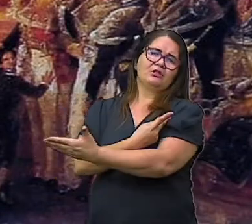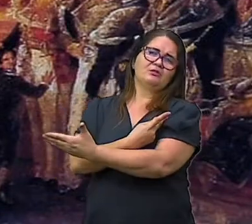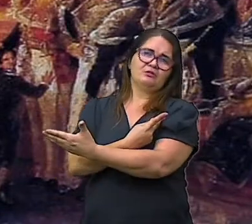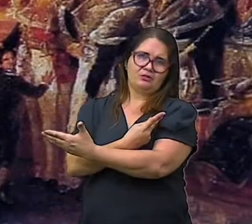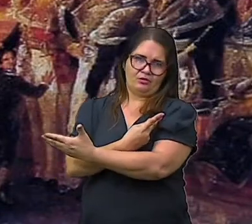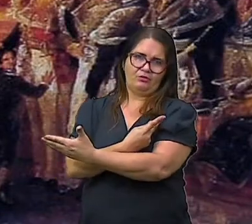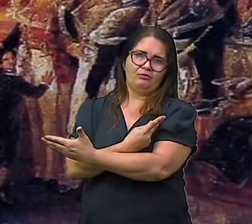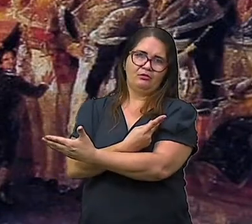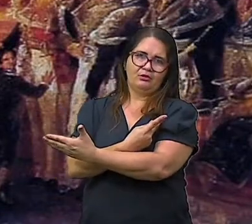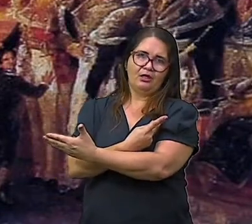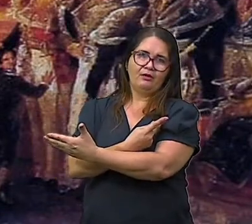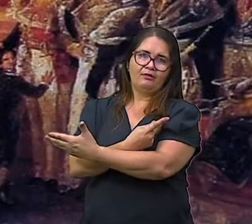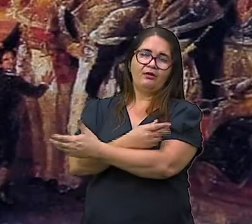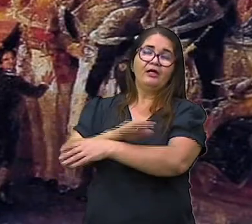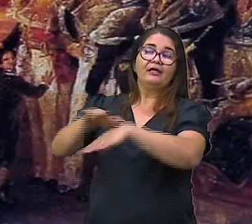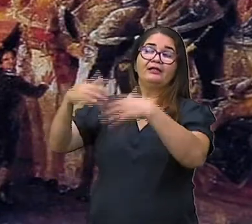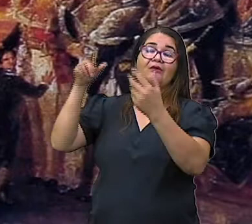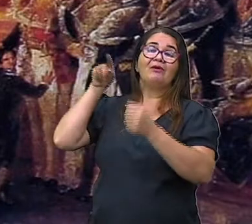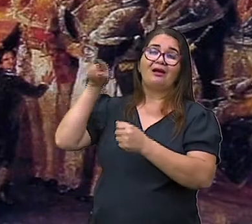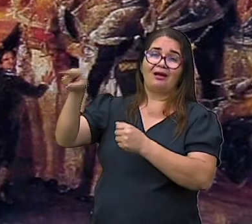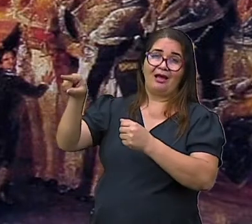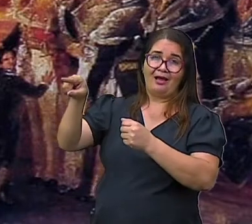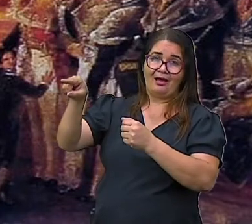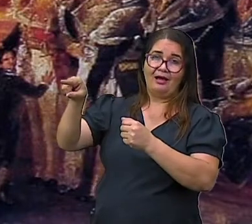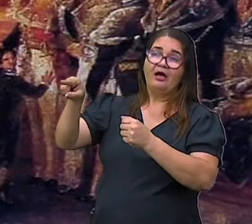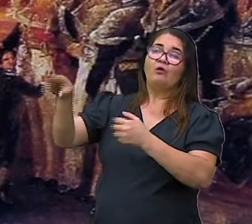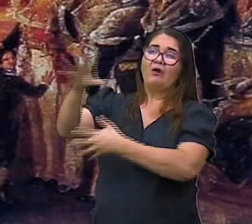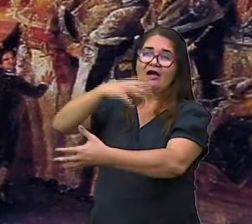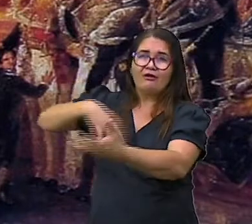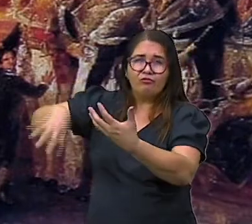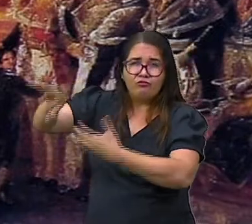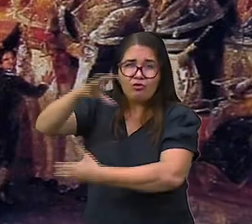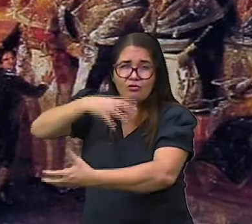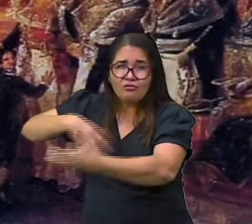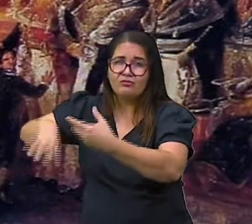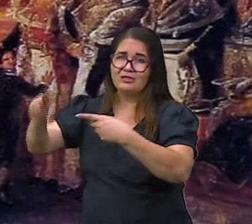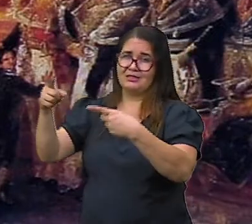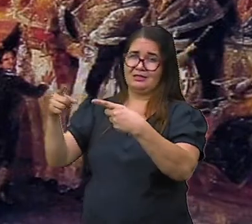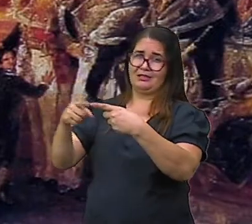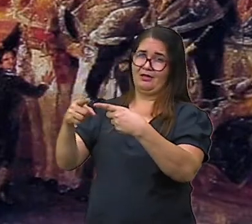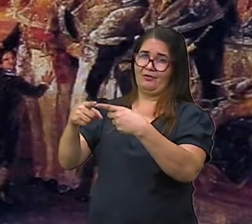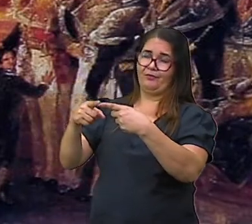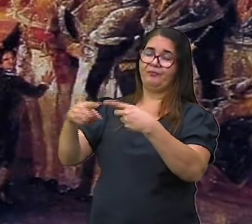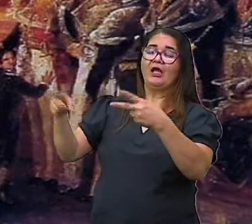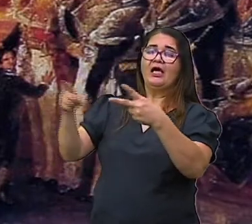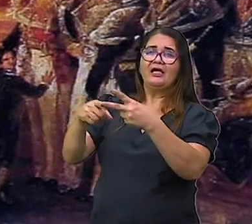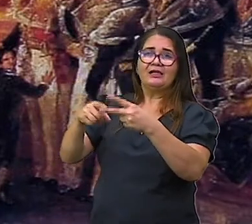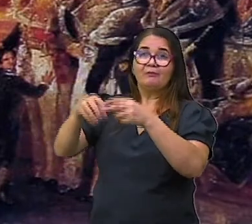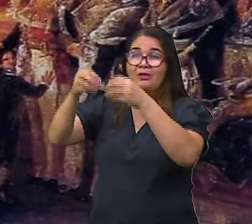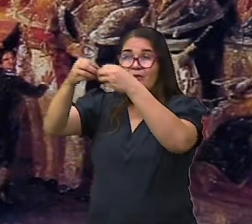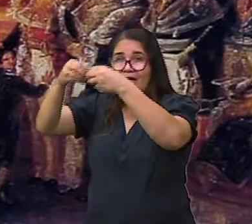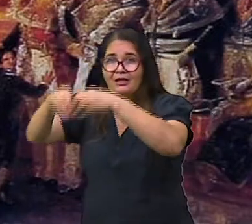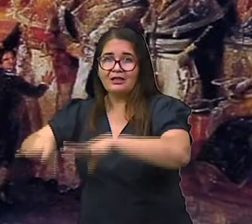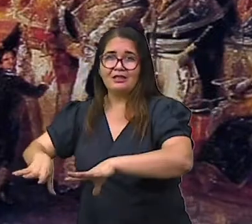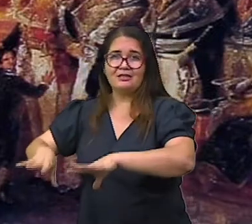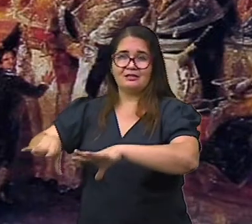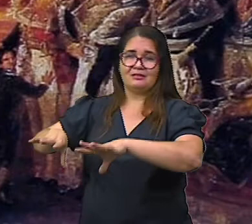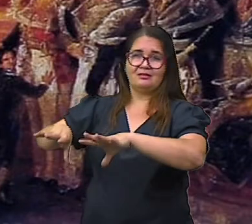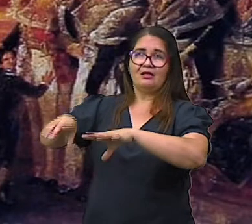uma crise política lá em Portugal. Portugal queria que o Brasil retornasse a